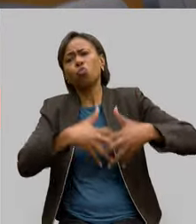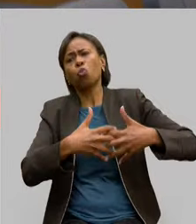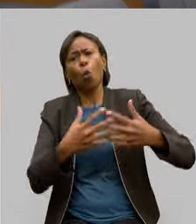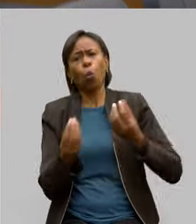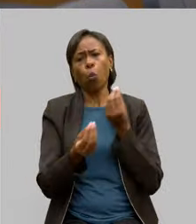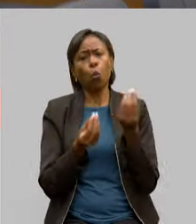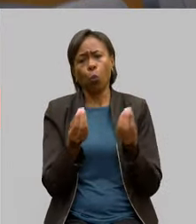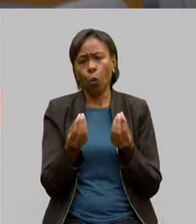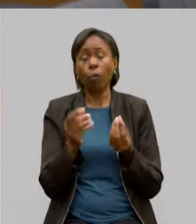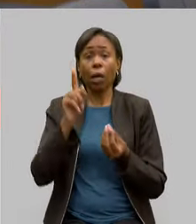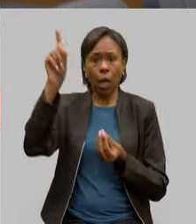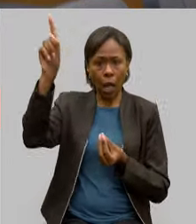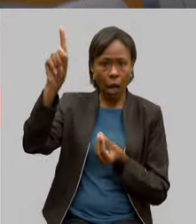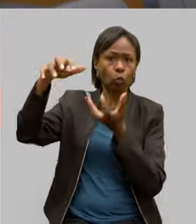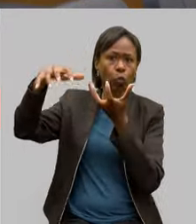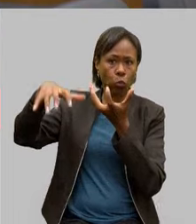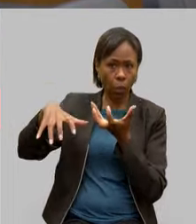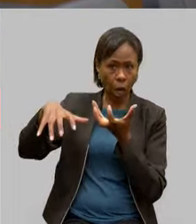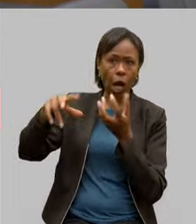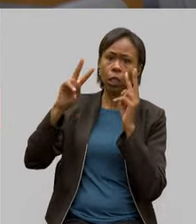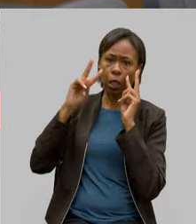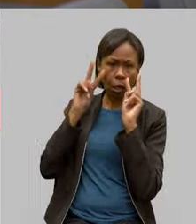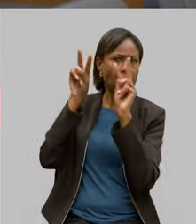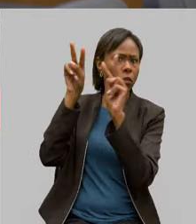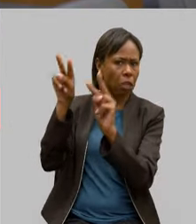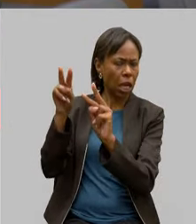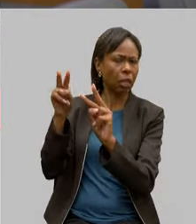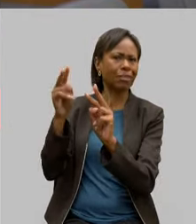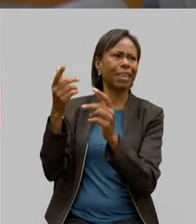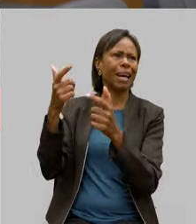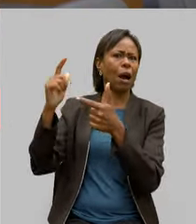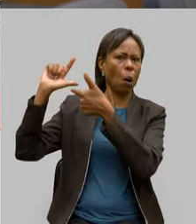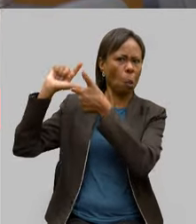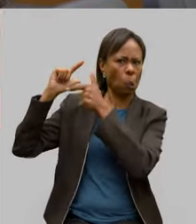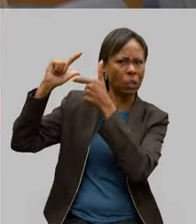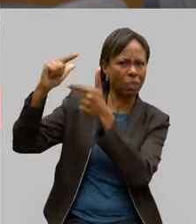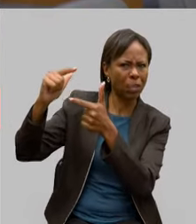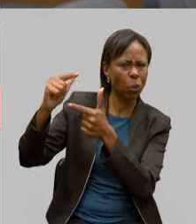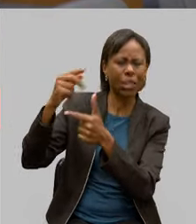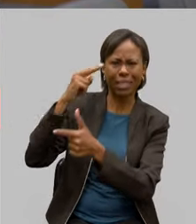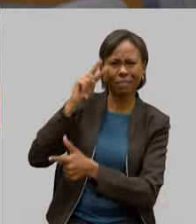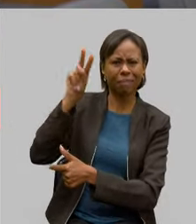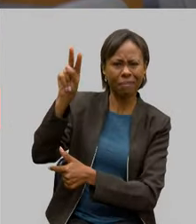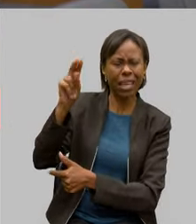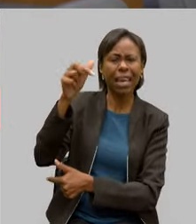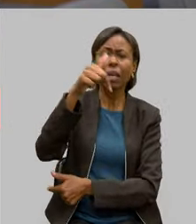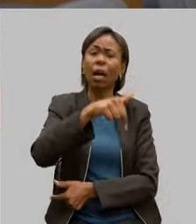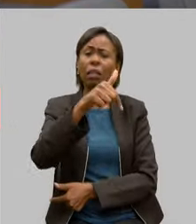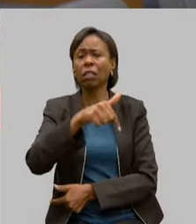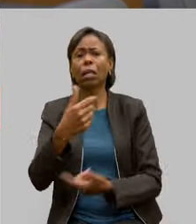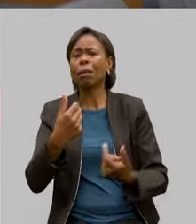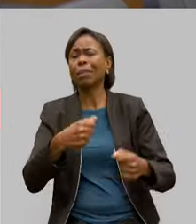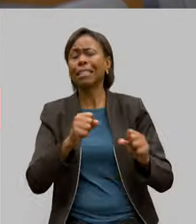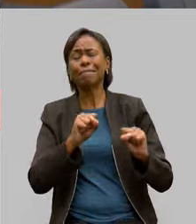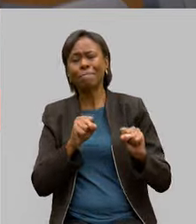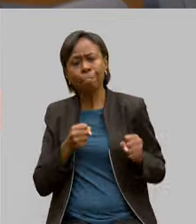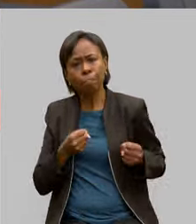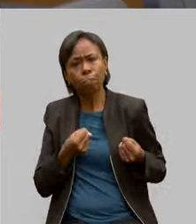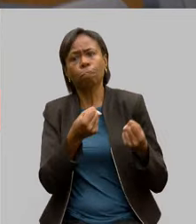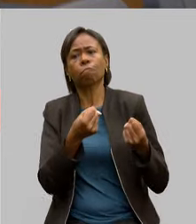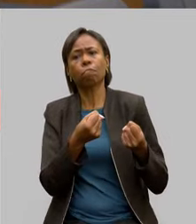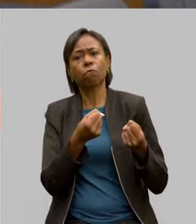Congresso um um congresso conservador a gente tem que ter noção do que que a gente precisa de enfrentar